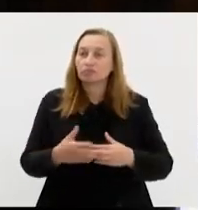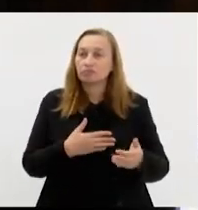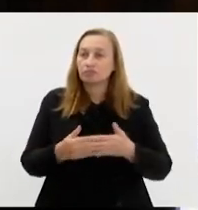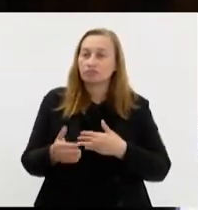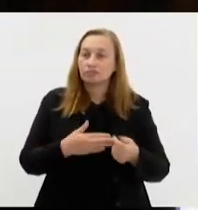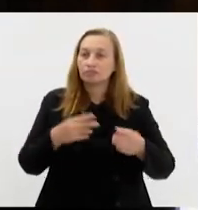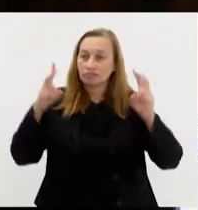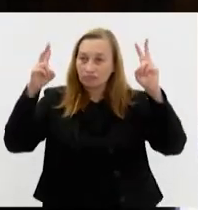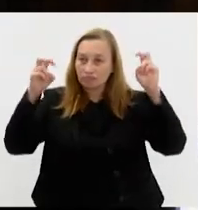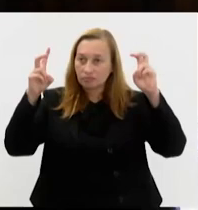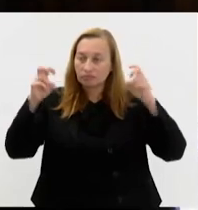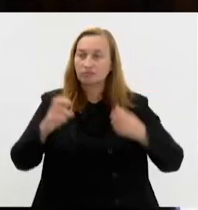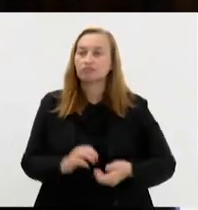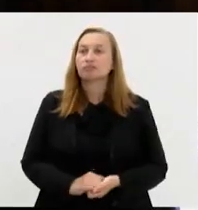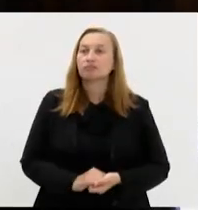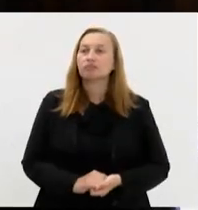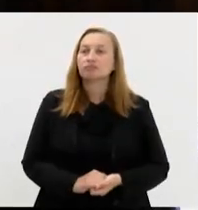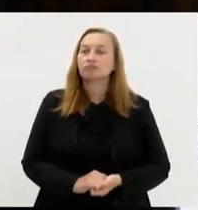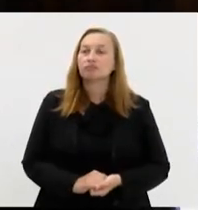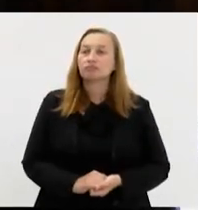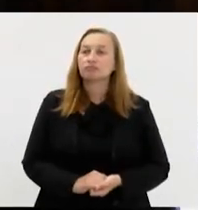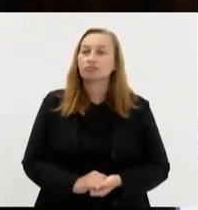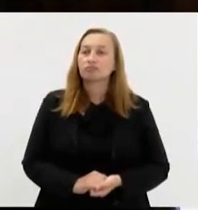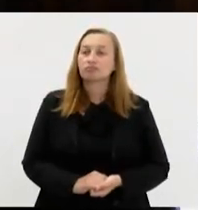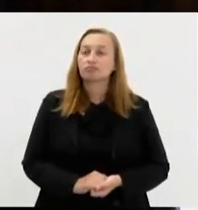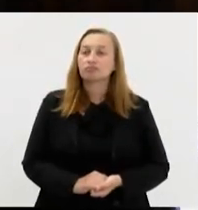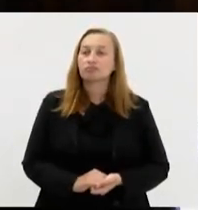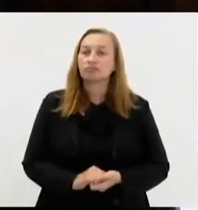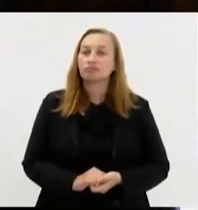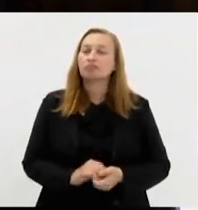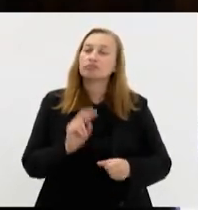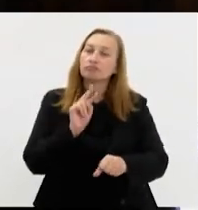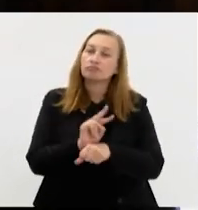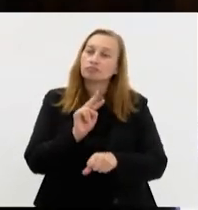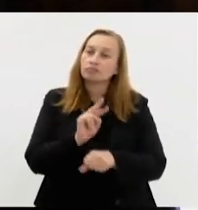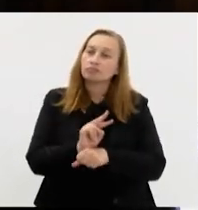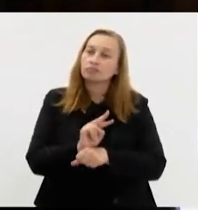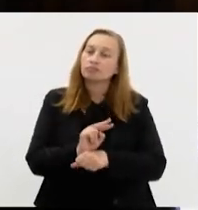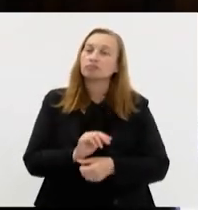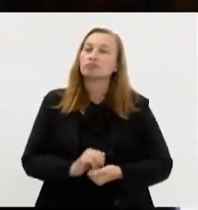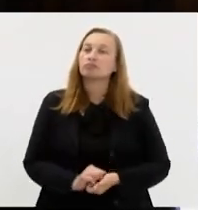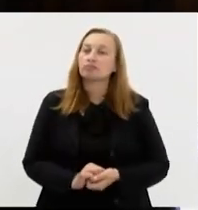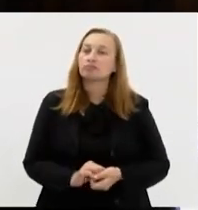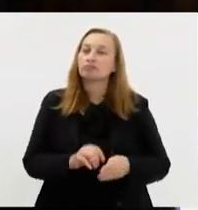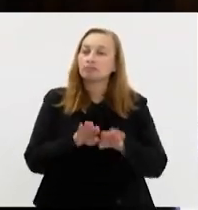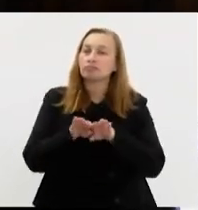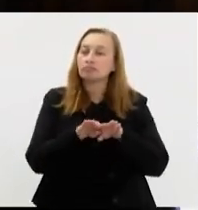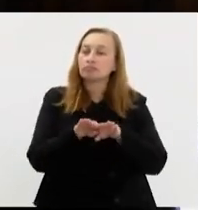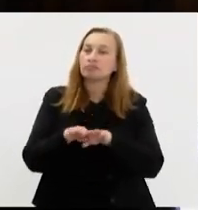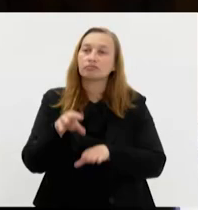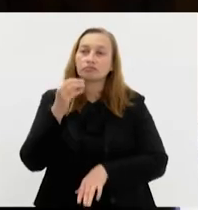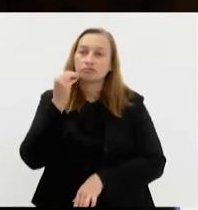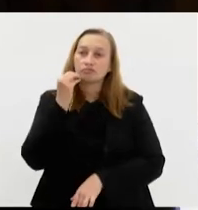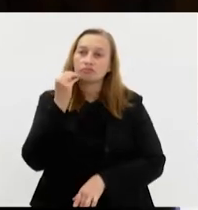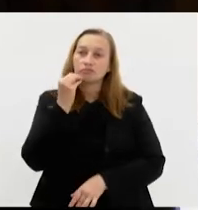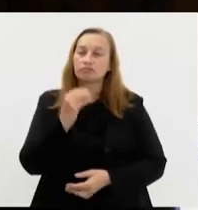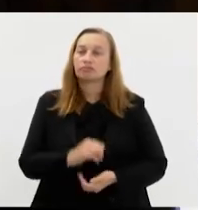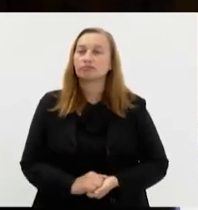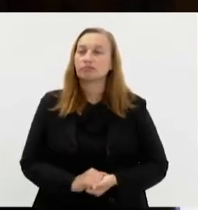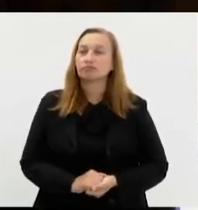tá como bem disse a ministra Edilene é a busca são a tutela da igualdade de chances da igualdade de